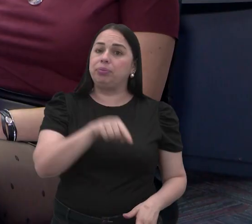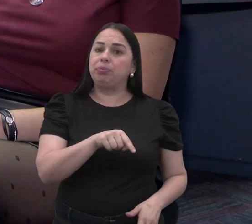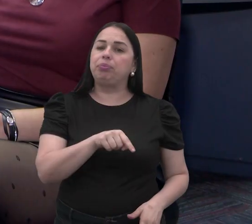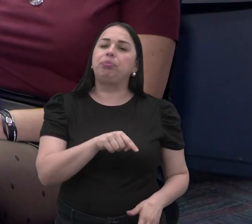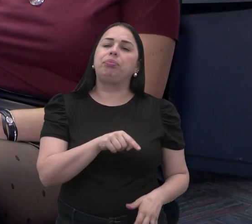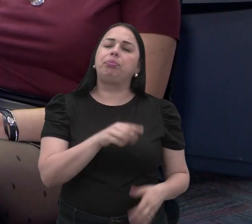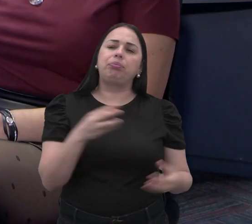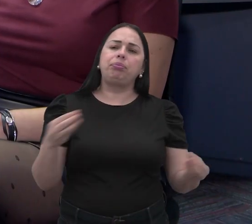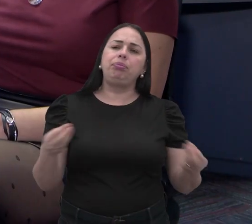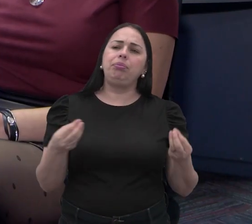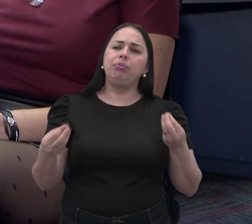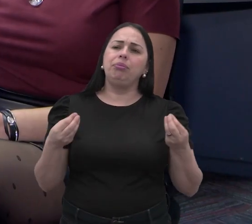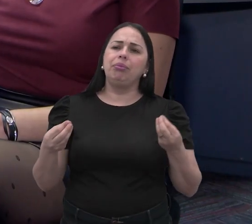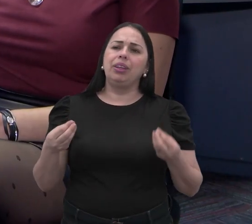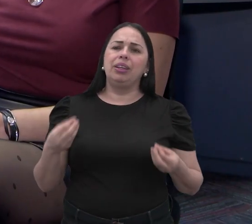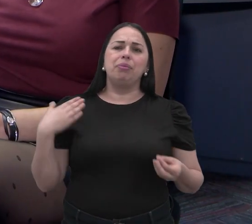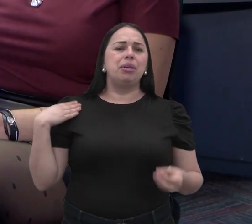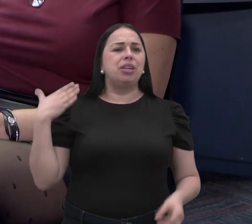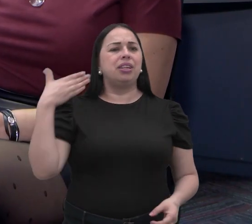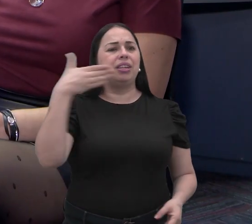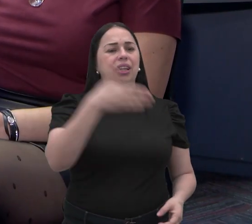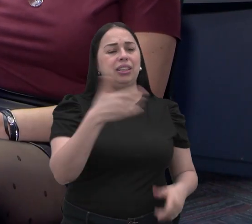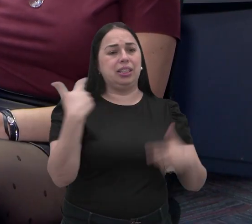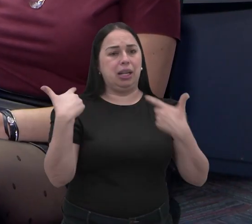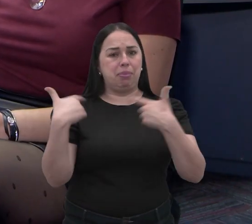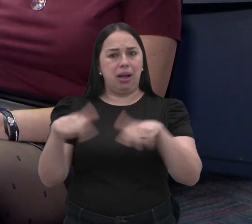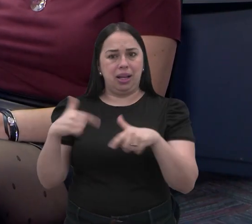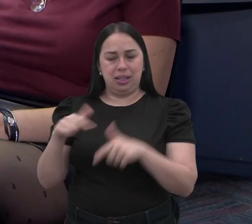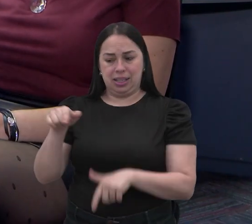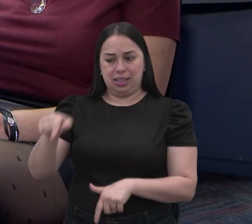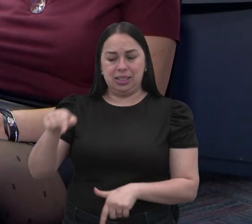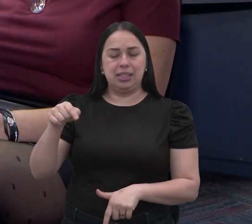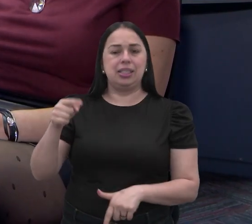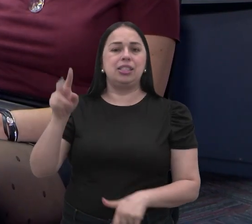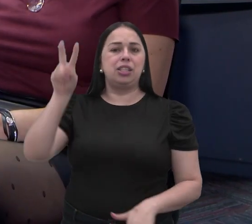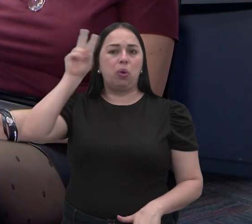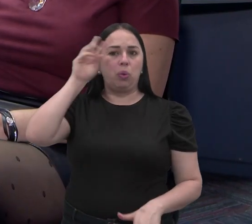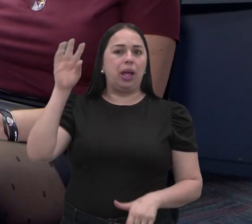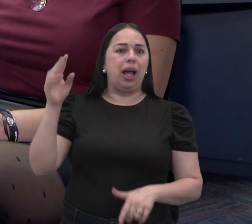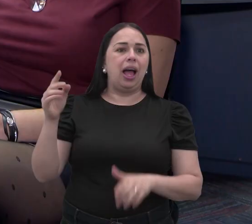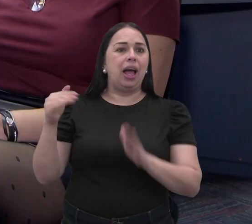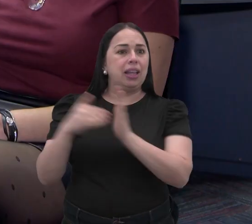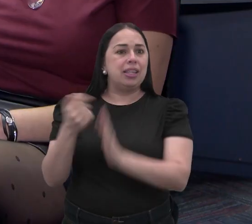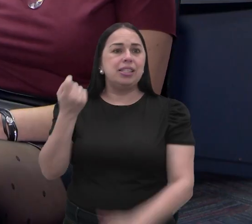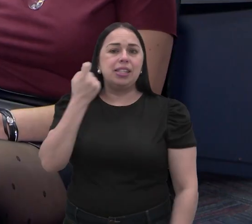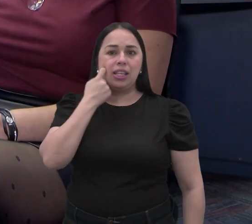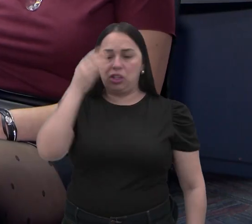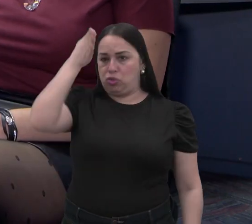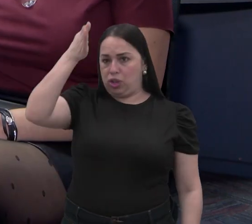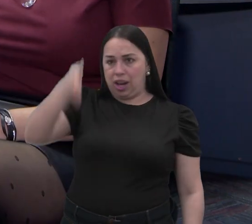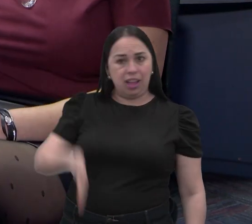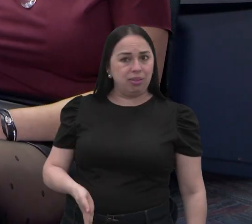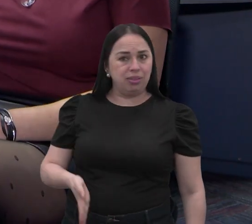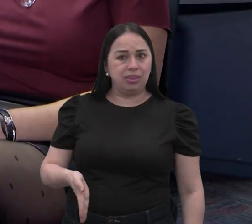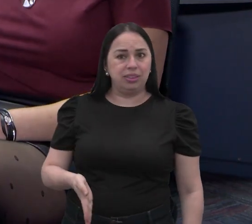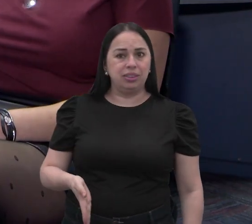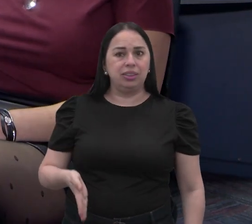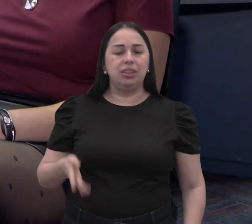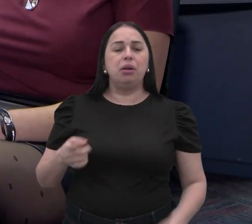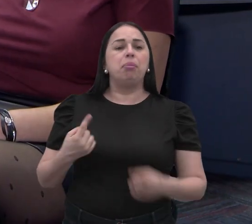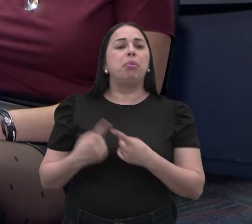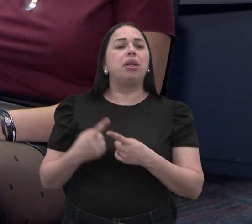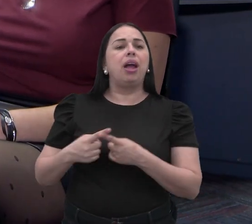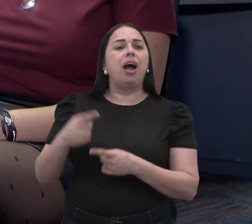Sim. Como que eram essas suas indas e vindas? Porque daí você trabalhava aqui de segunda a sexta-feira, diretão, porque não tem muito horário. Quem pensa, a rádio